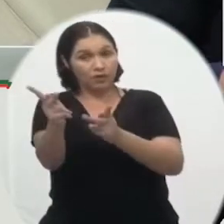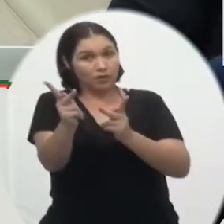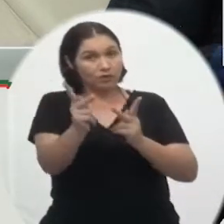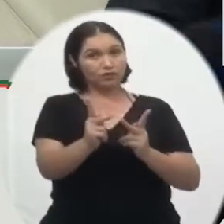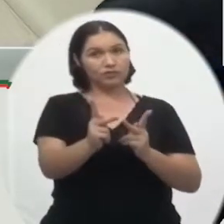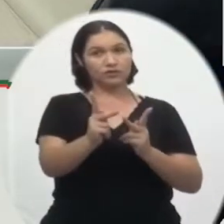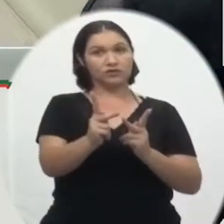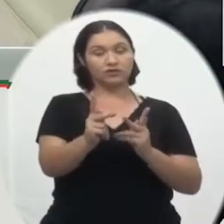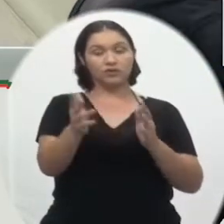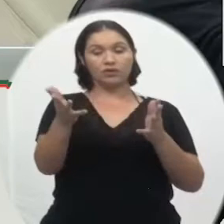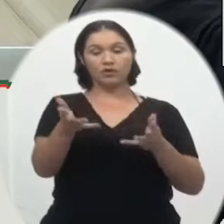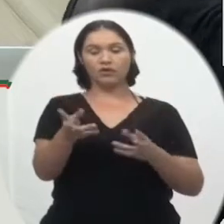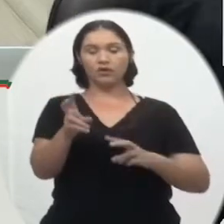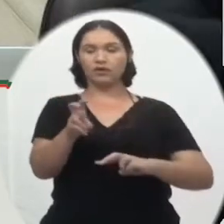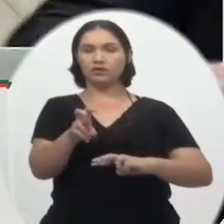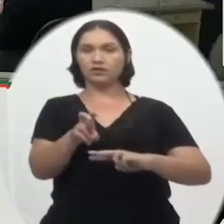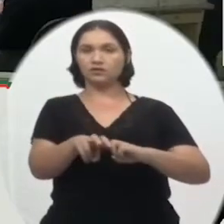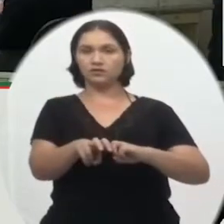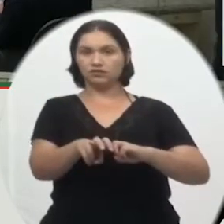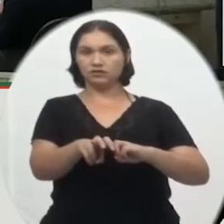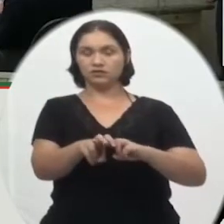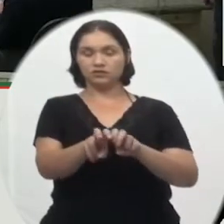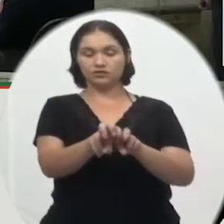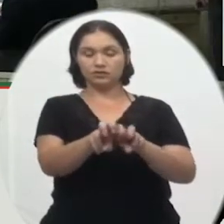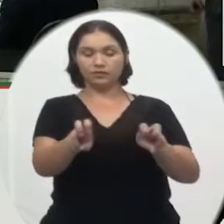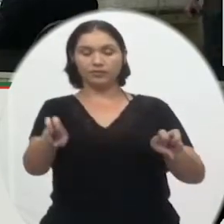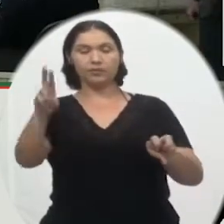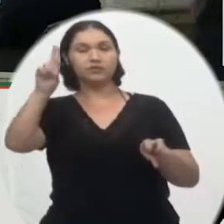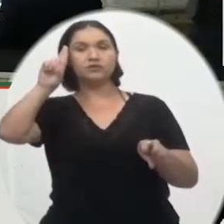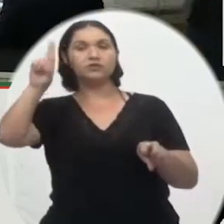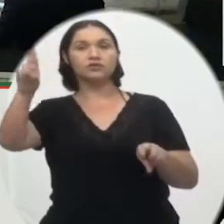e tome assento na mesa diretora.